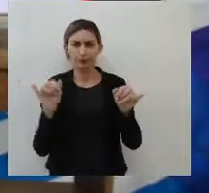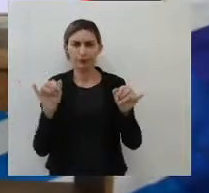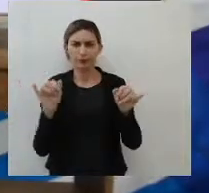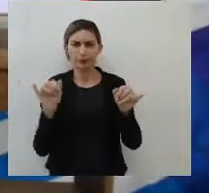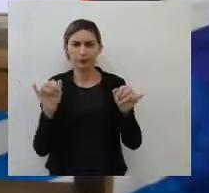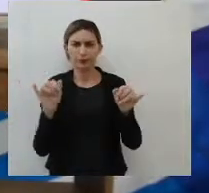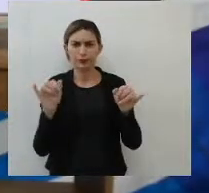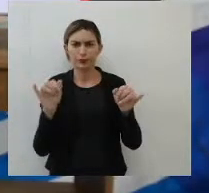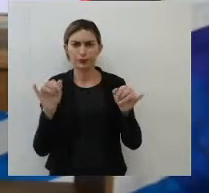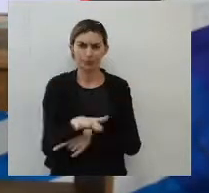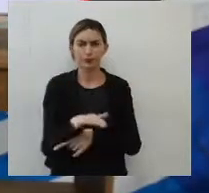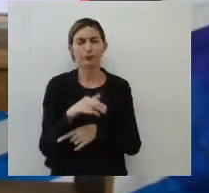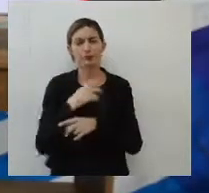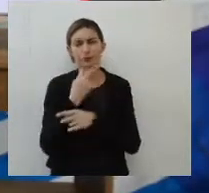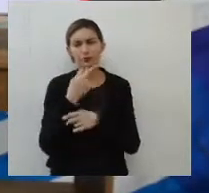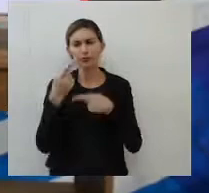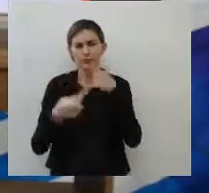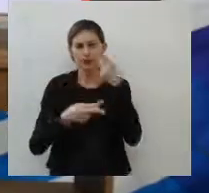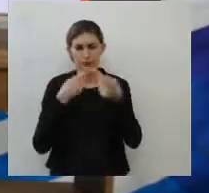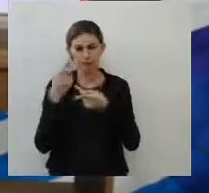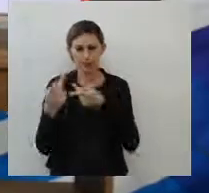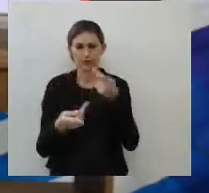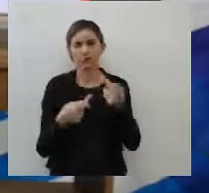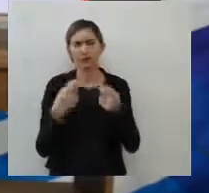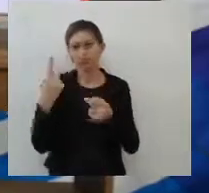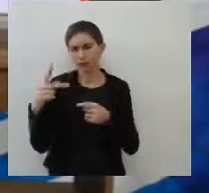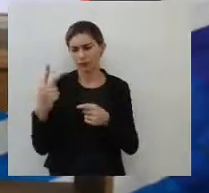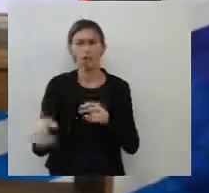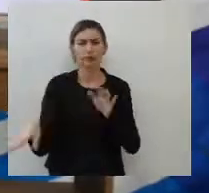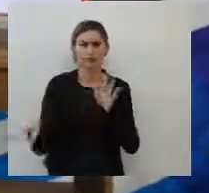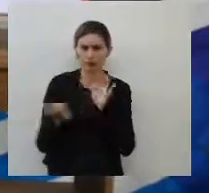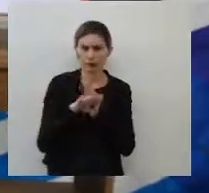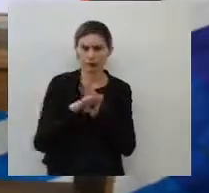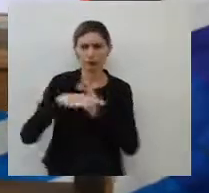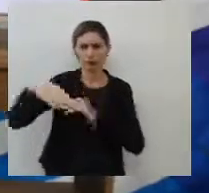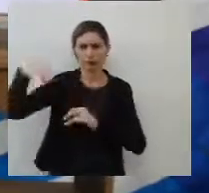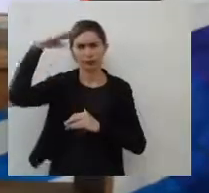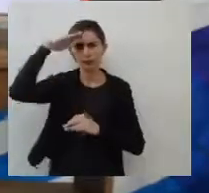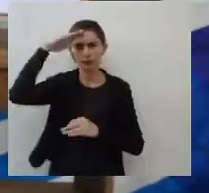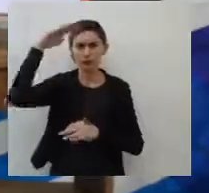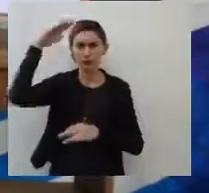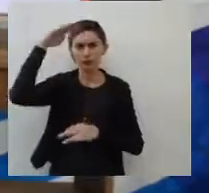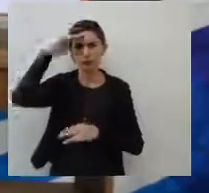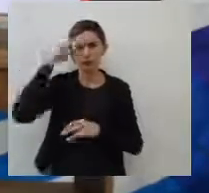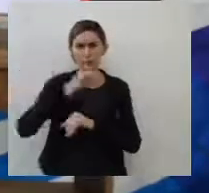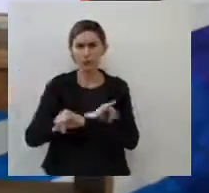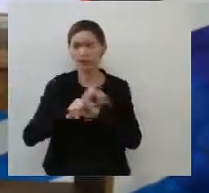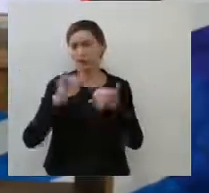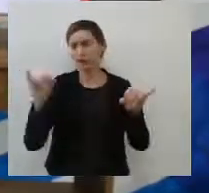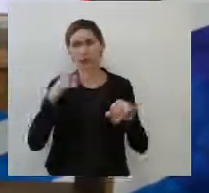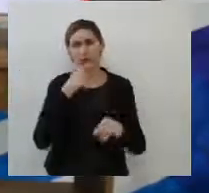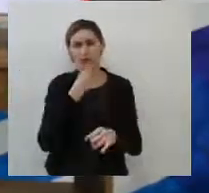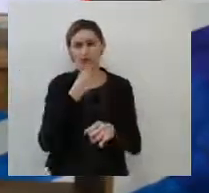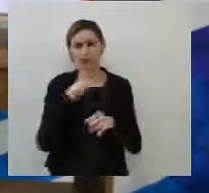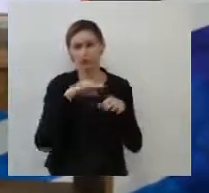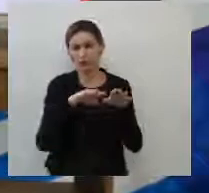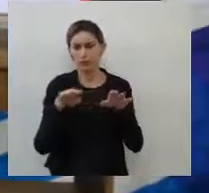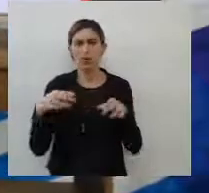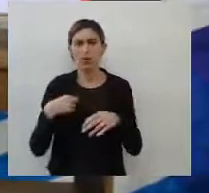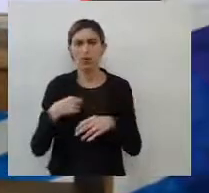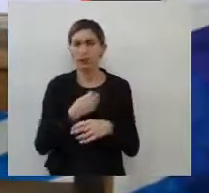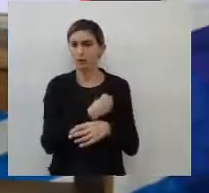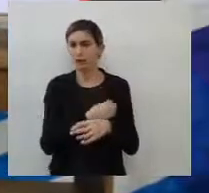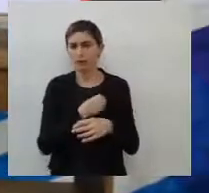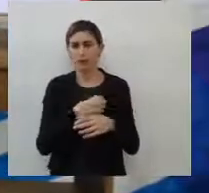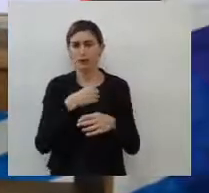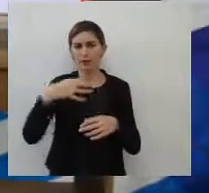tarde. Dizem, inclusive, que ele teria chegado no quartel e dito aos homens: viva o